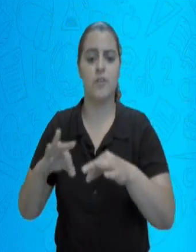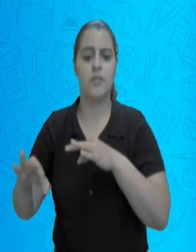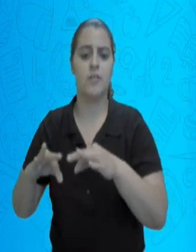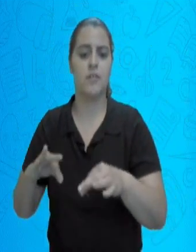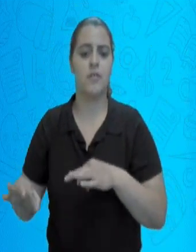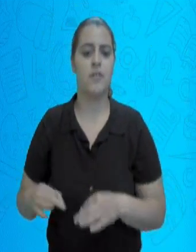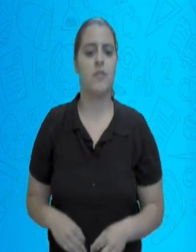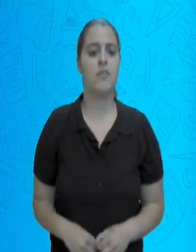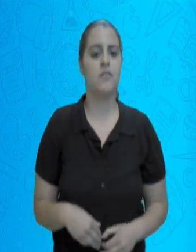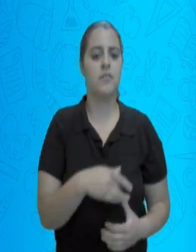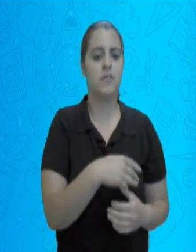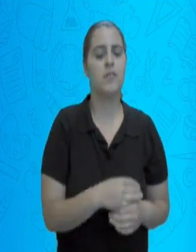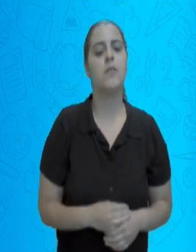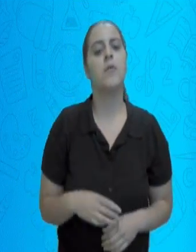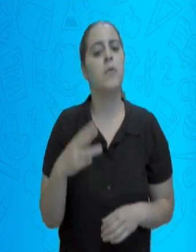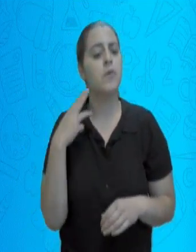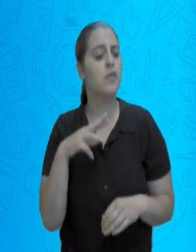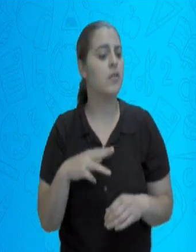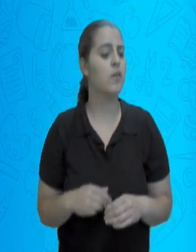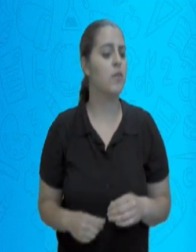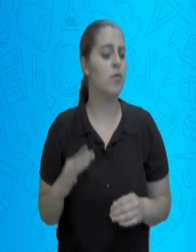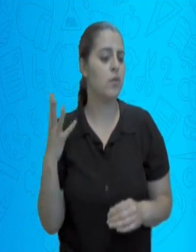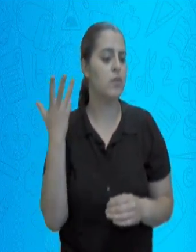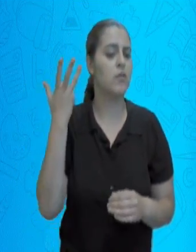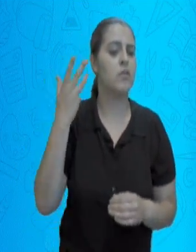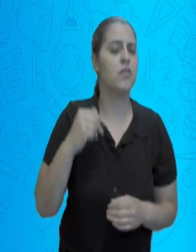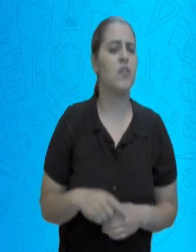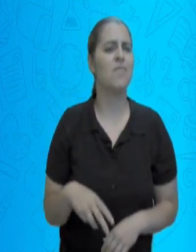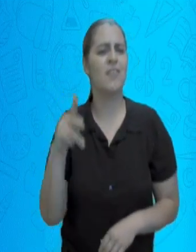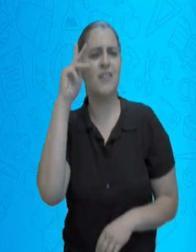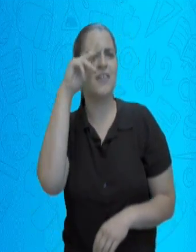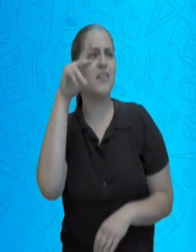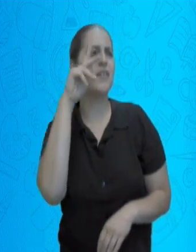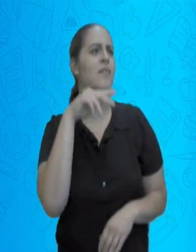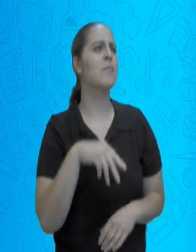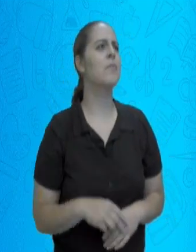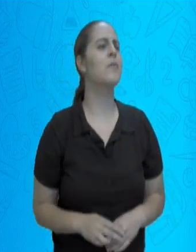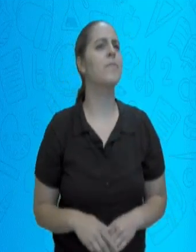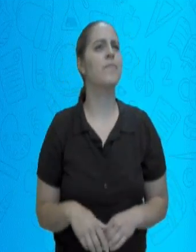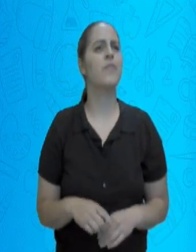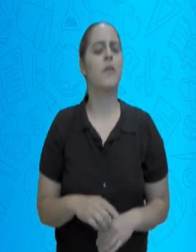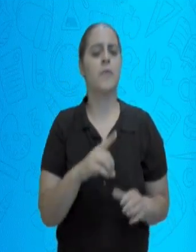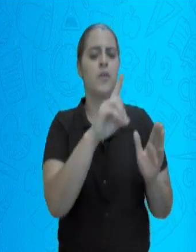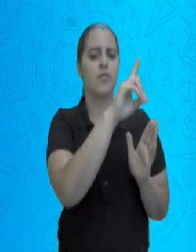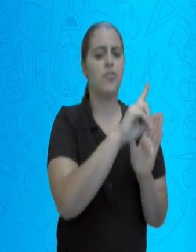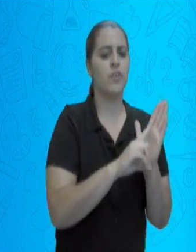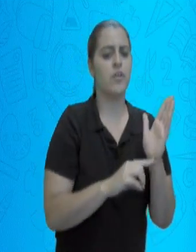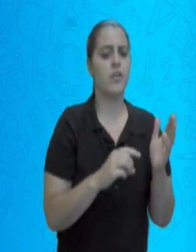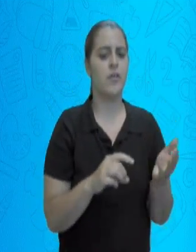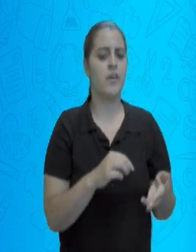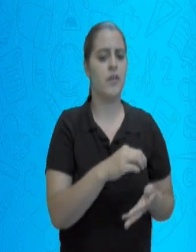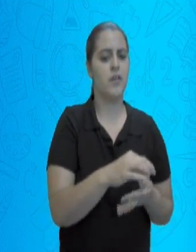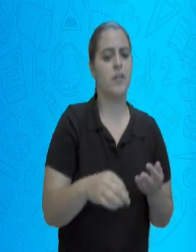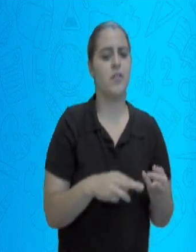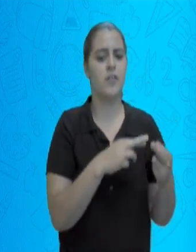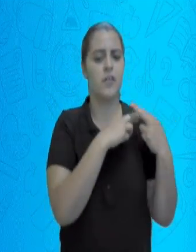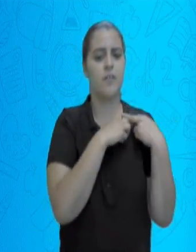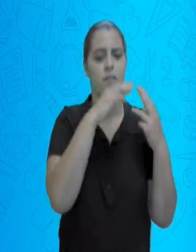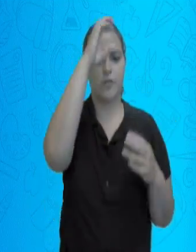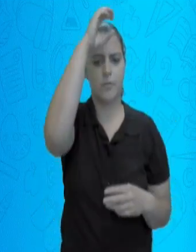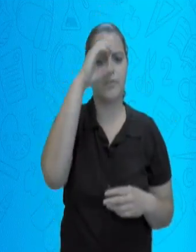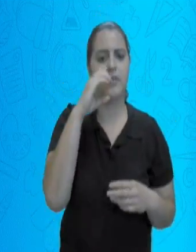pouquinho melhor. O que acontece? Lembra que a gente falou lá sobre direitos e deveres enquanto